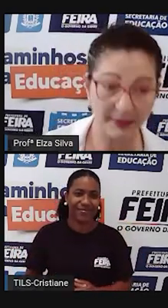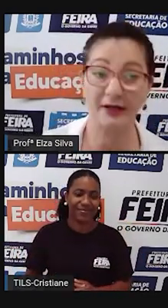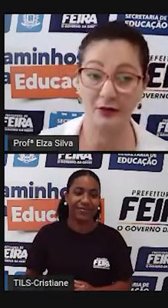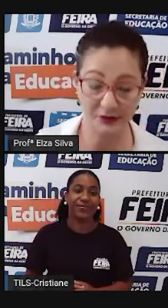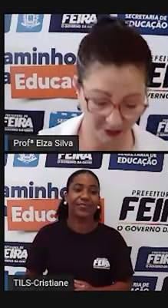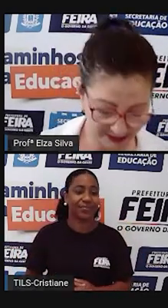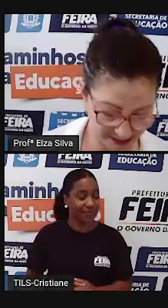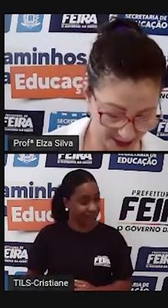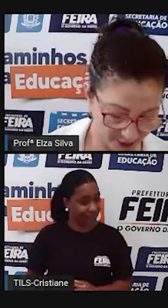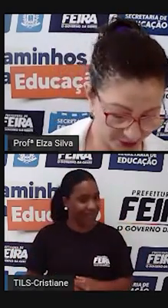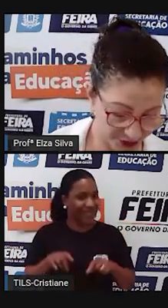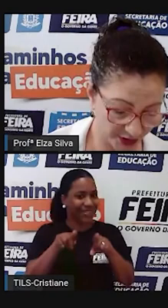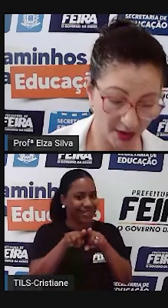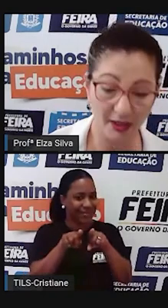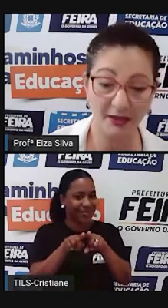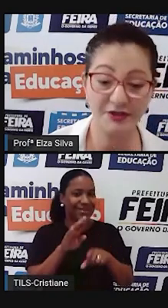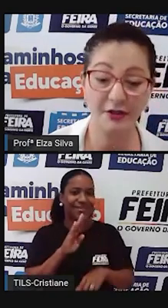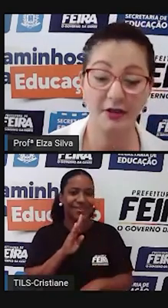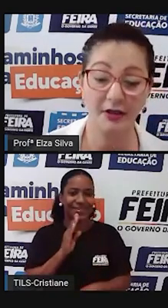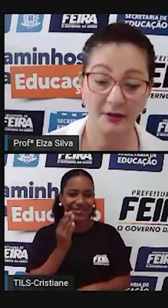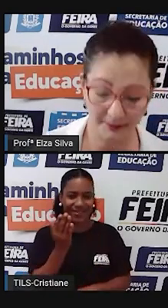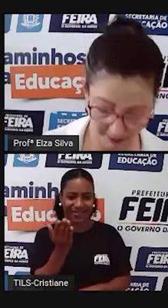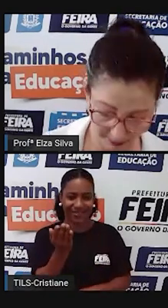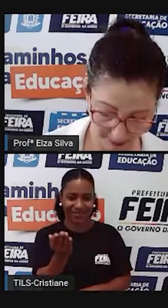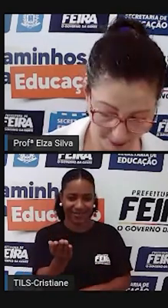Esse também é nosso conhecido,